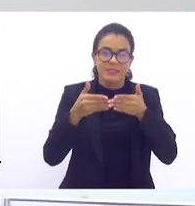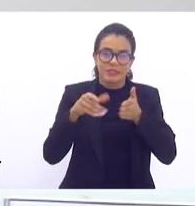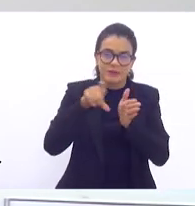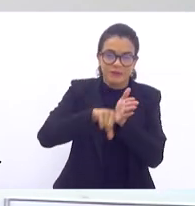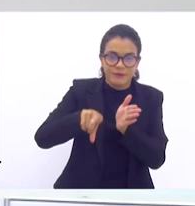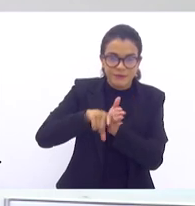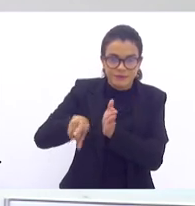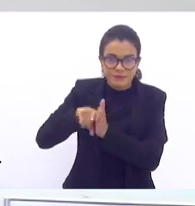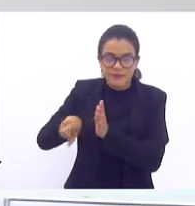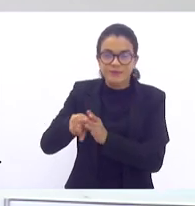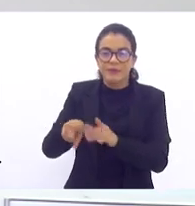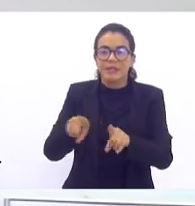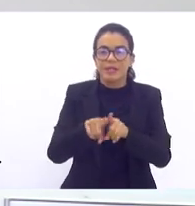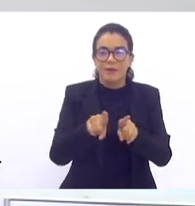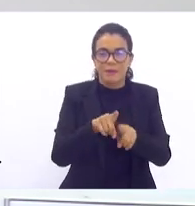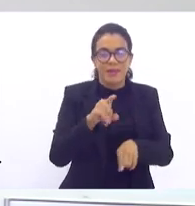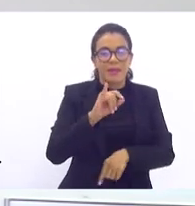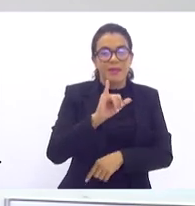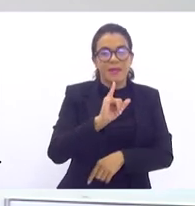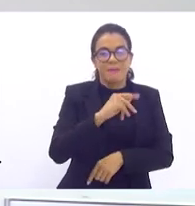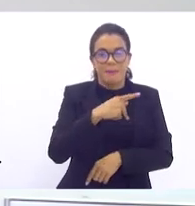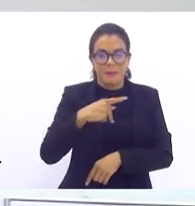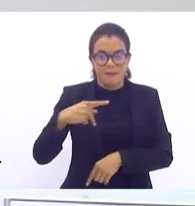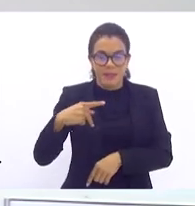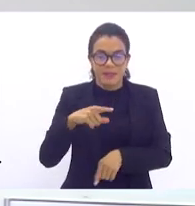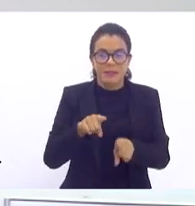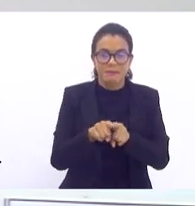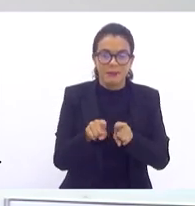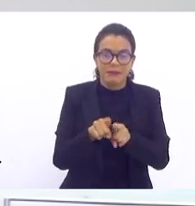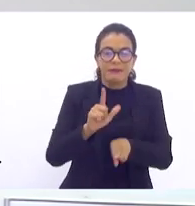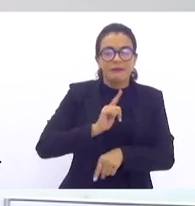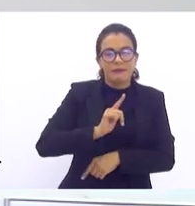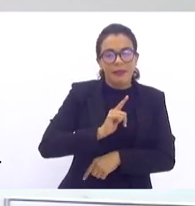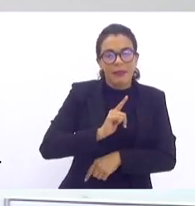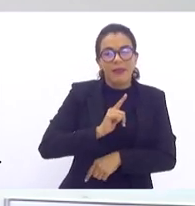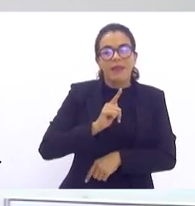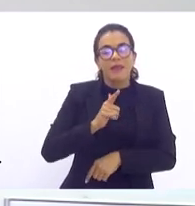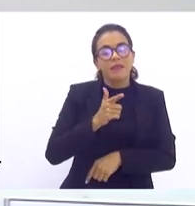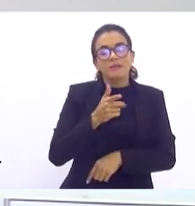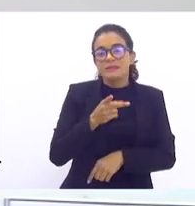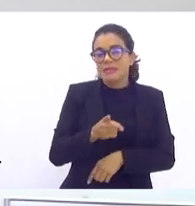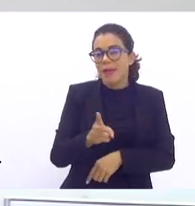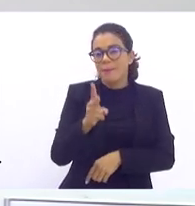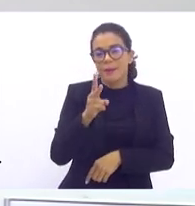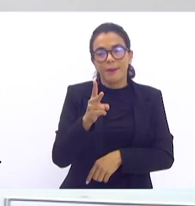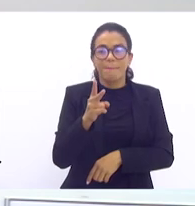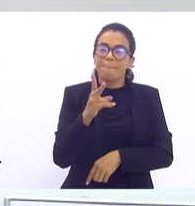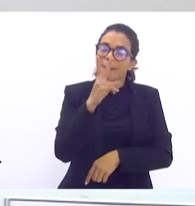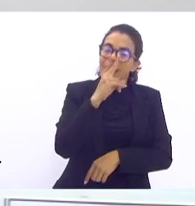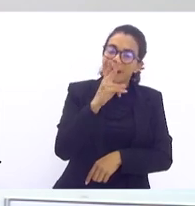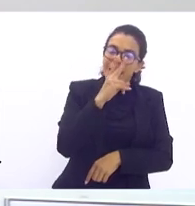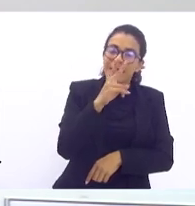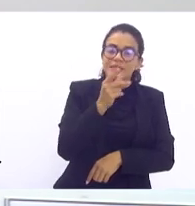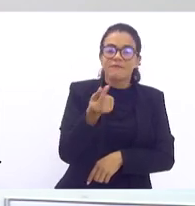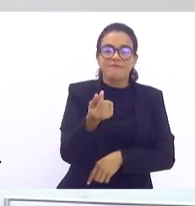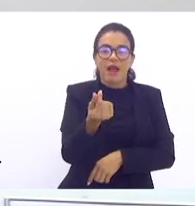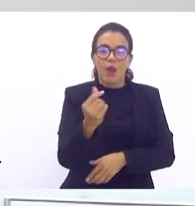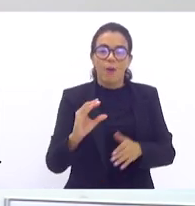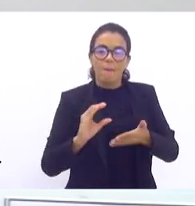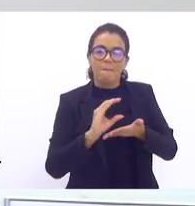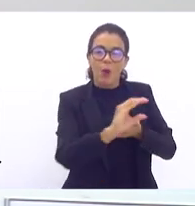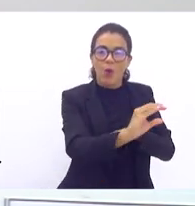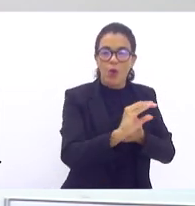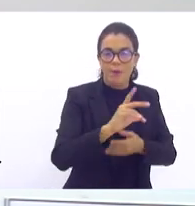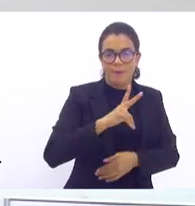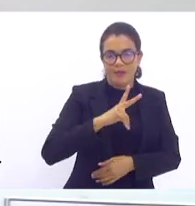controle das concessões e das ppps que têm recursos públicos e que passam muitas vezes a margem como se fossem recursos privados e não